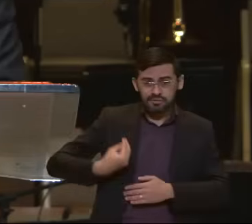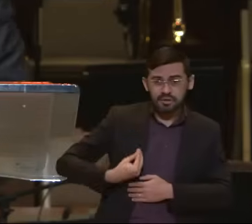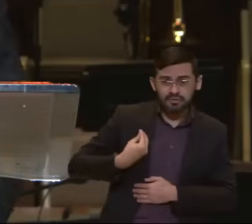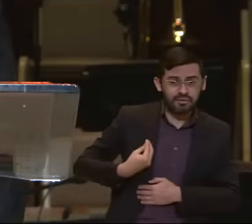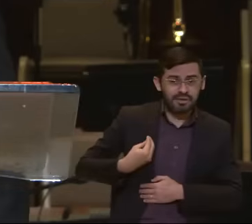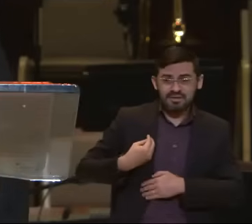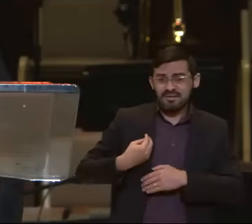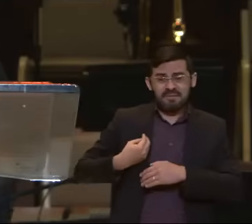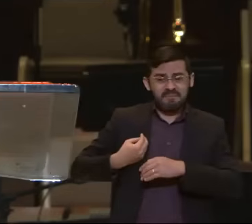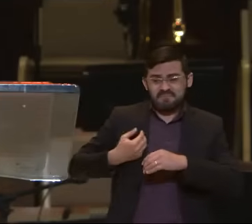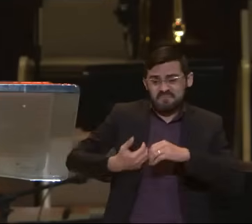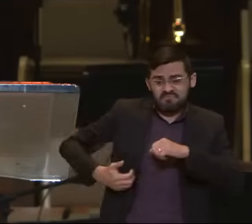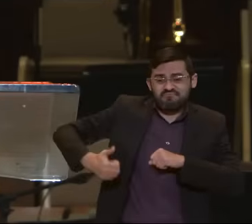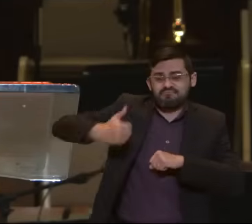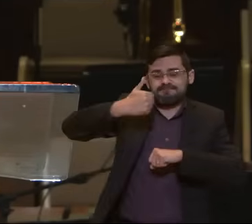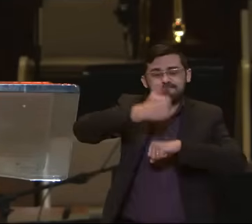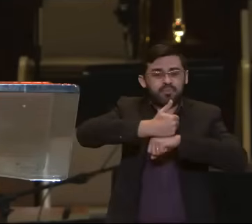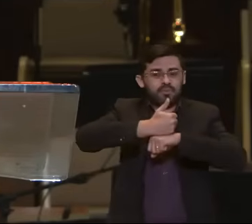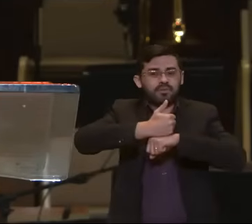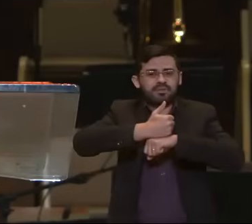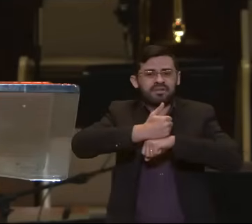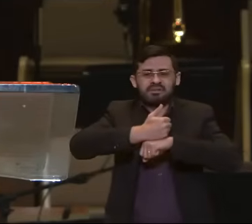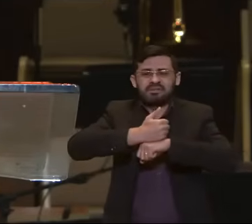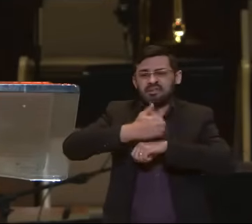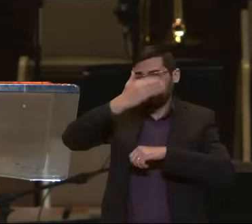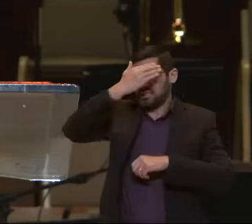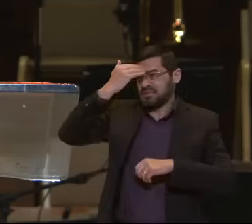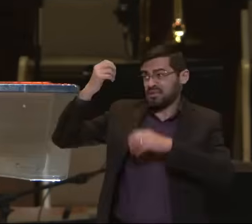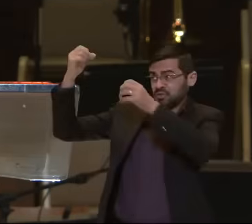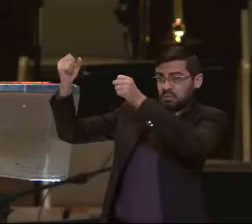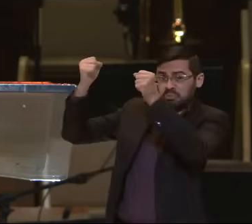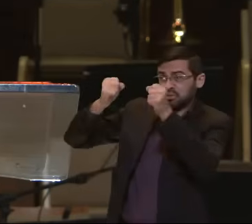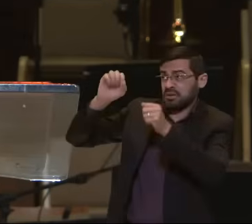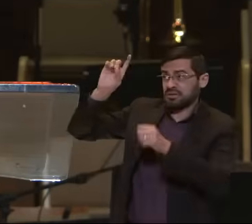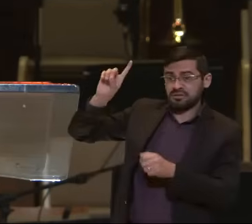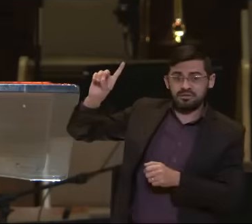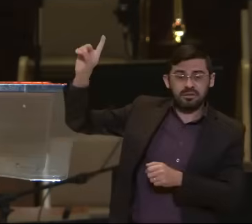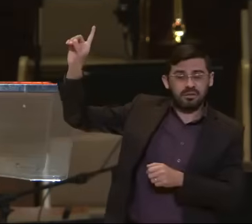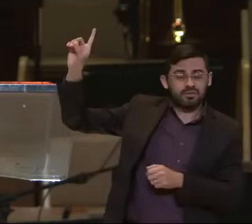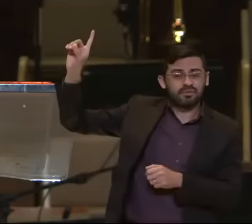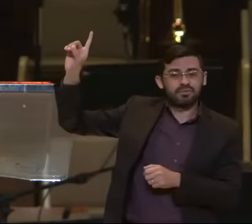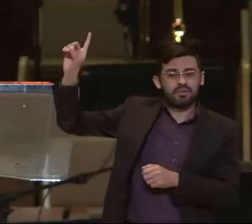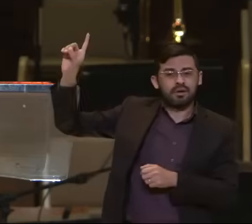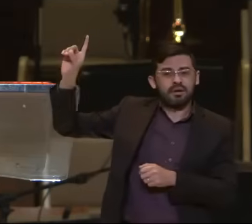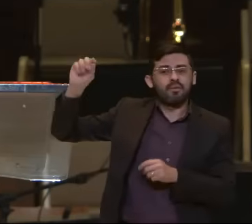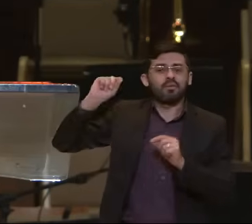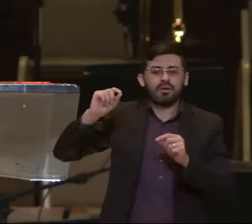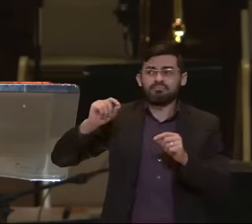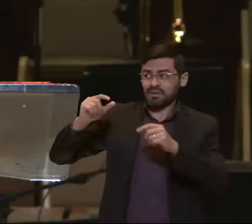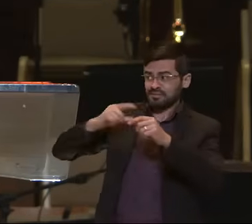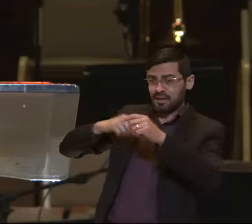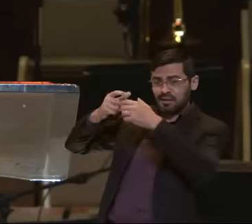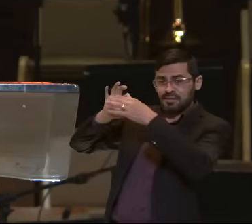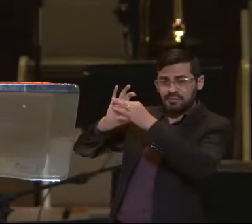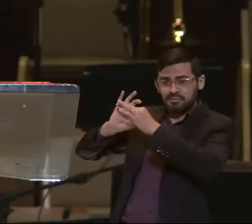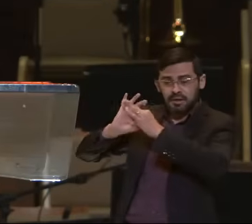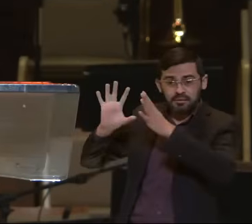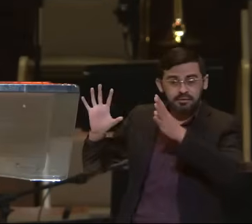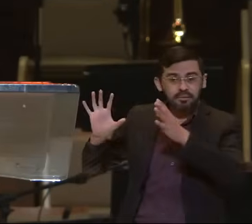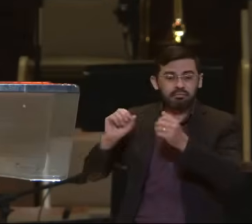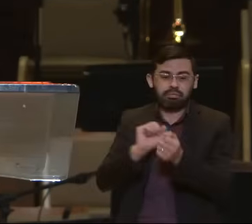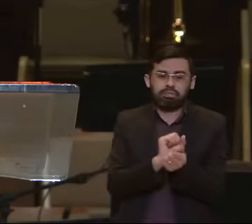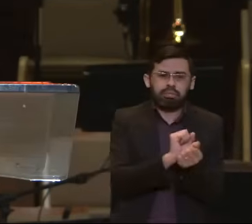de Jesus e do poder que o seu Espírito Santo nos dá para ser libertos dessa